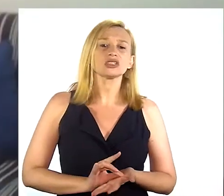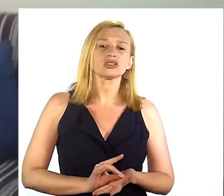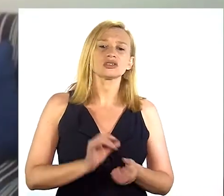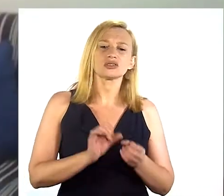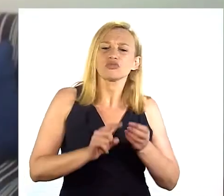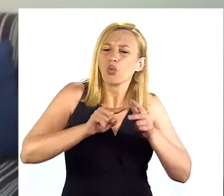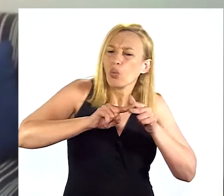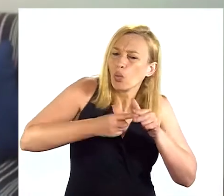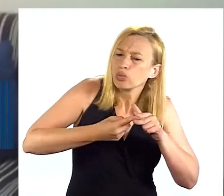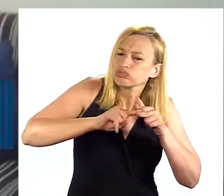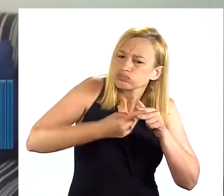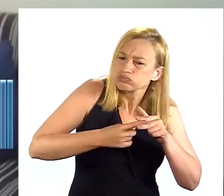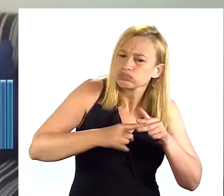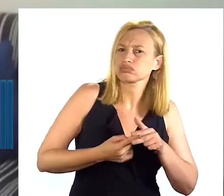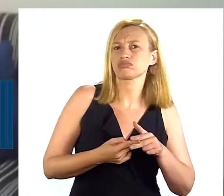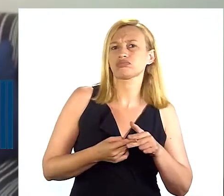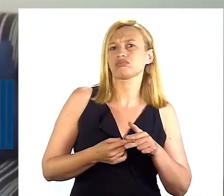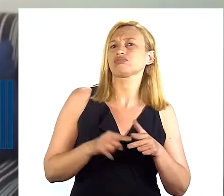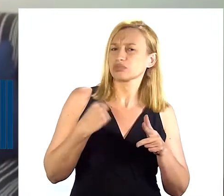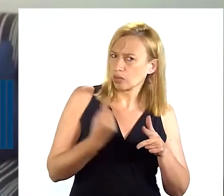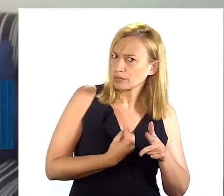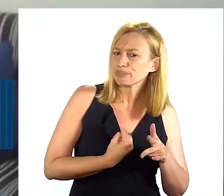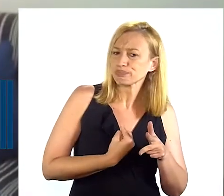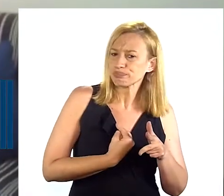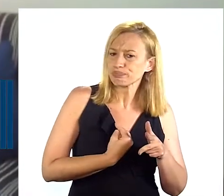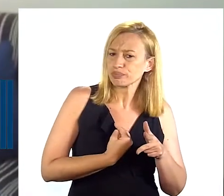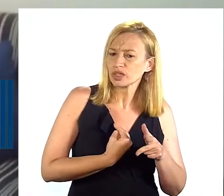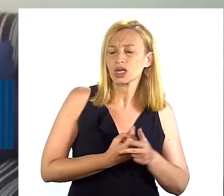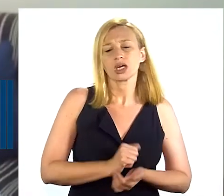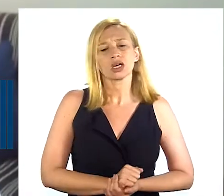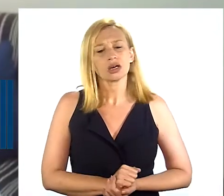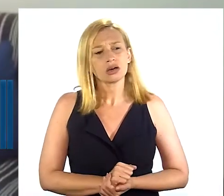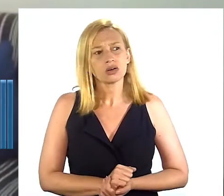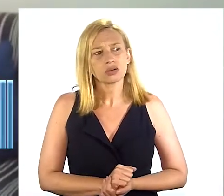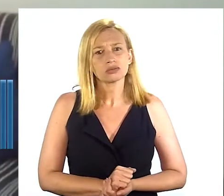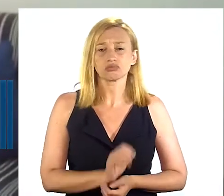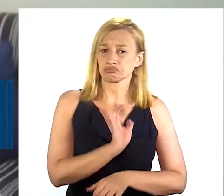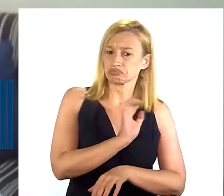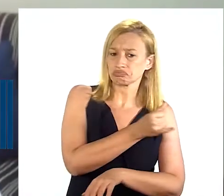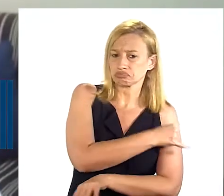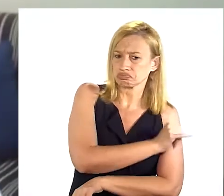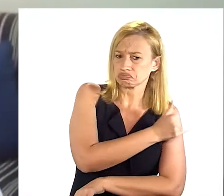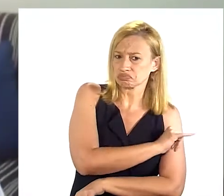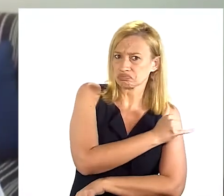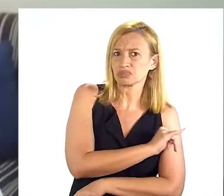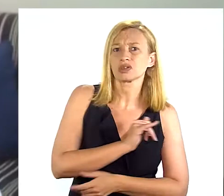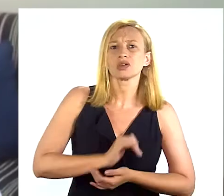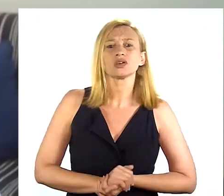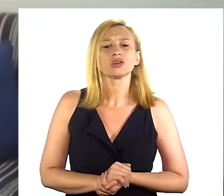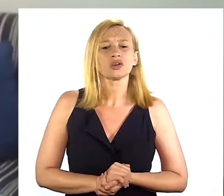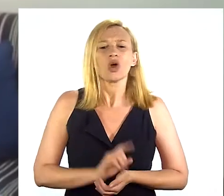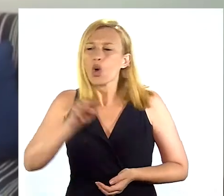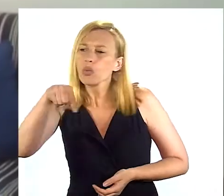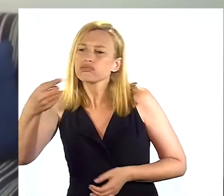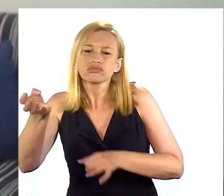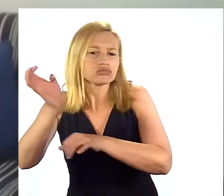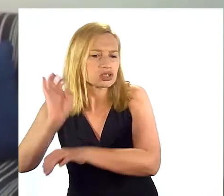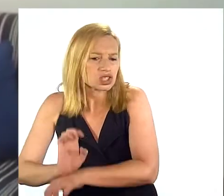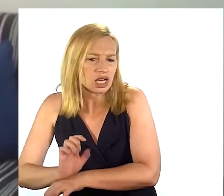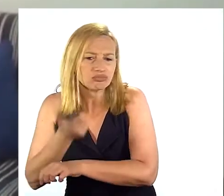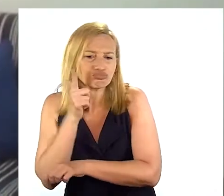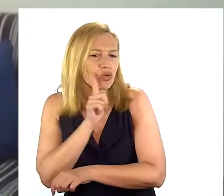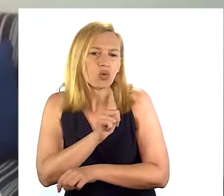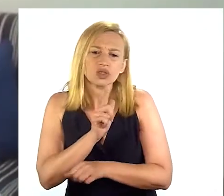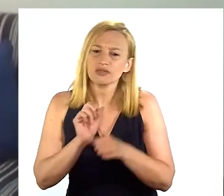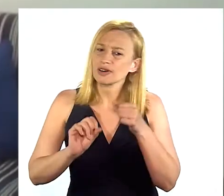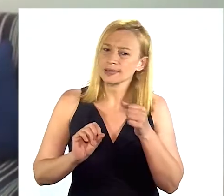foi uma concertação, né? E nós fizemos no Rio de Janeiro o que outros estados